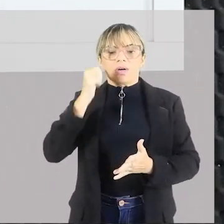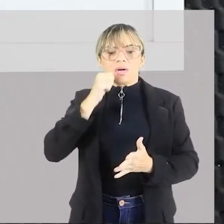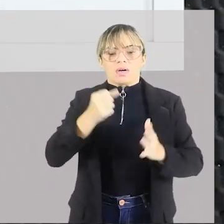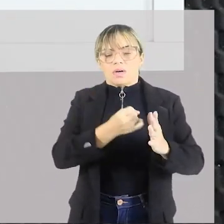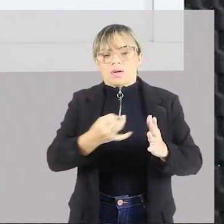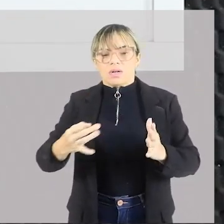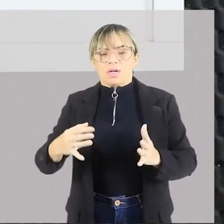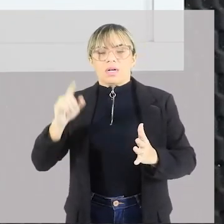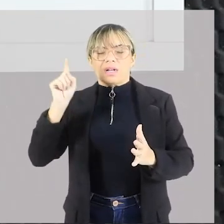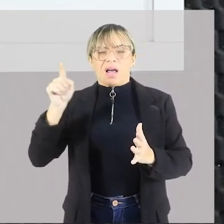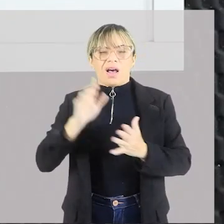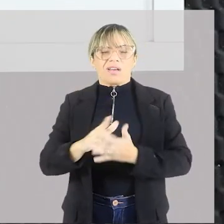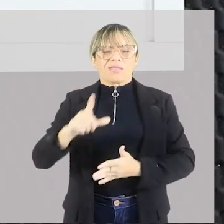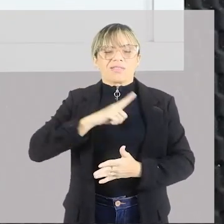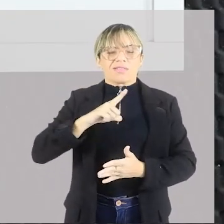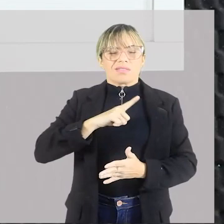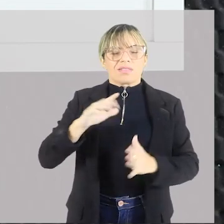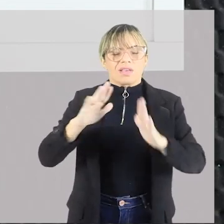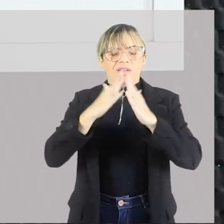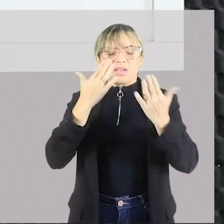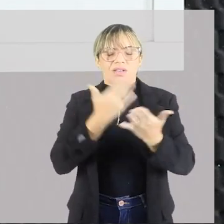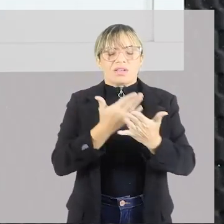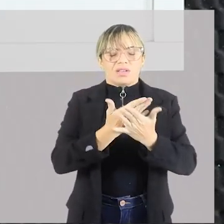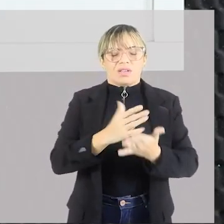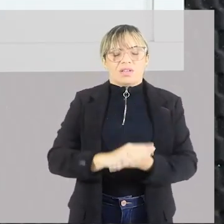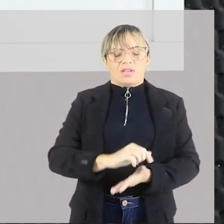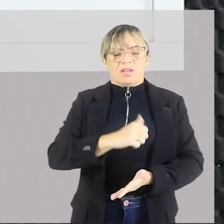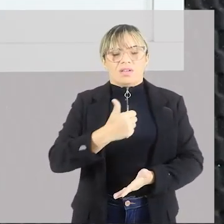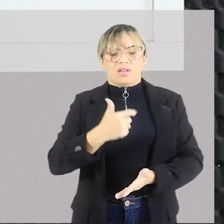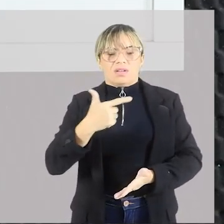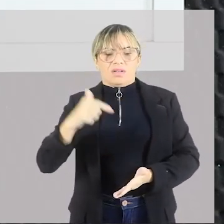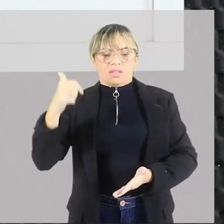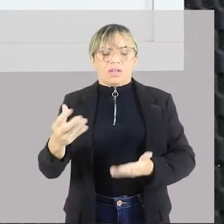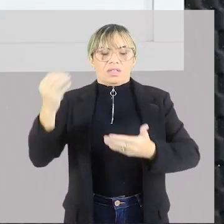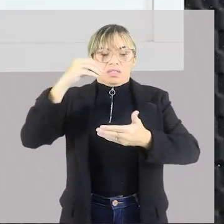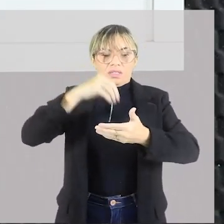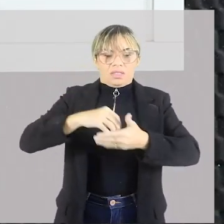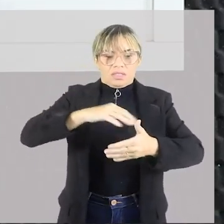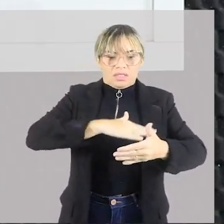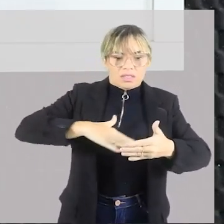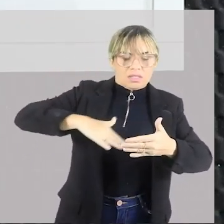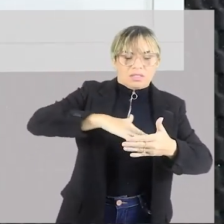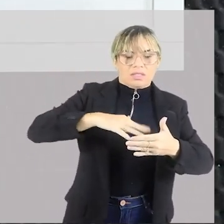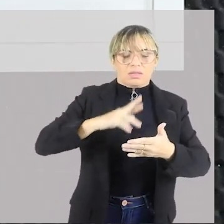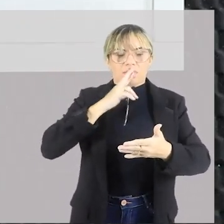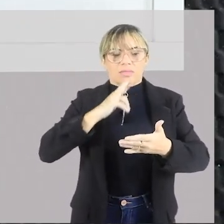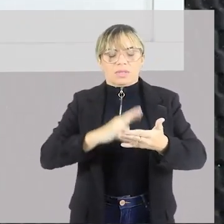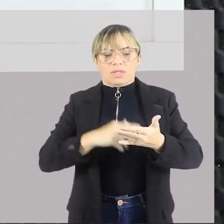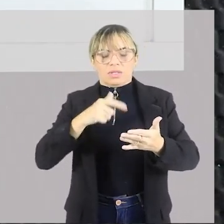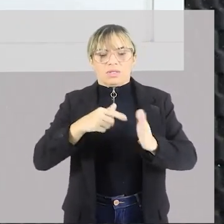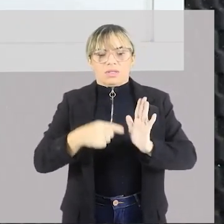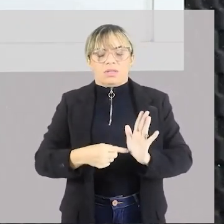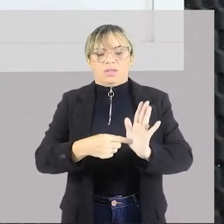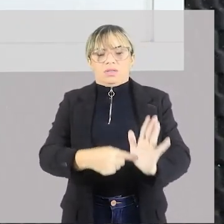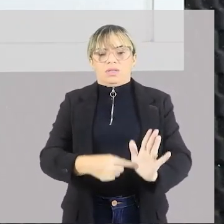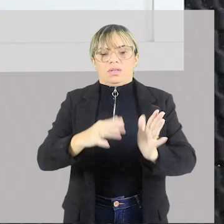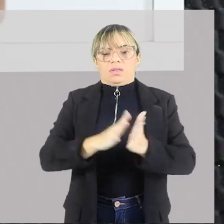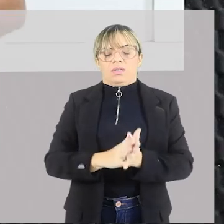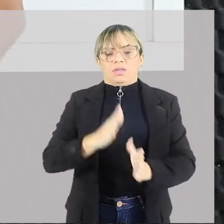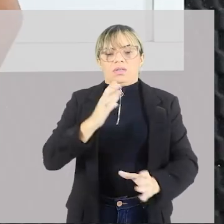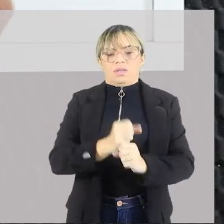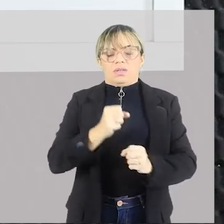de meninas certo é uma é el tá dentro do meu espaço mostral Então são esses três elementos que compõem o problema de